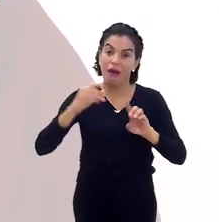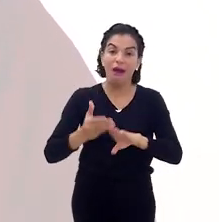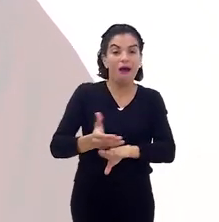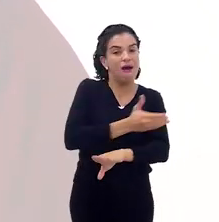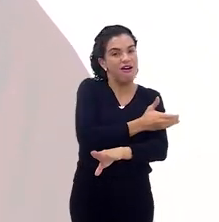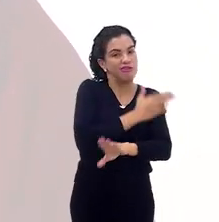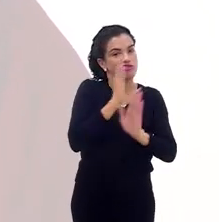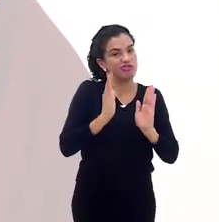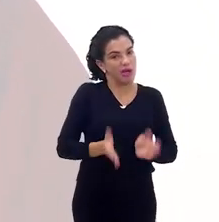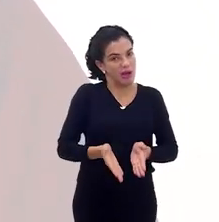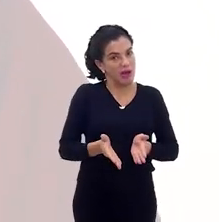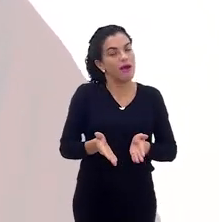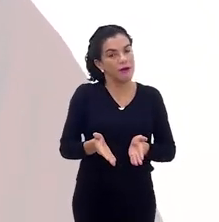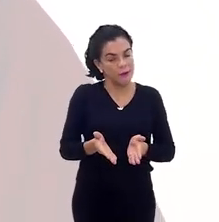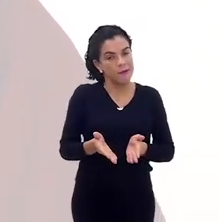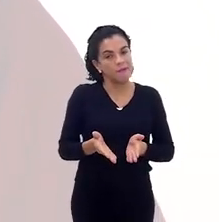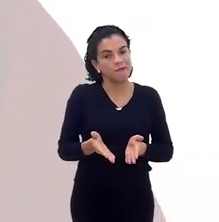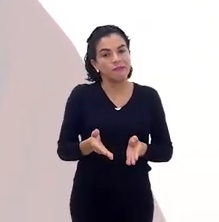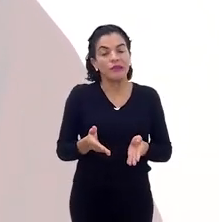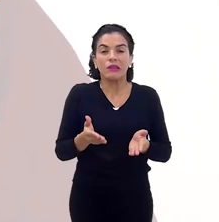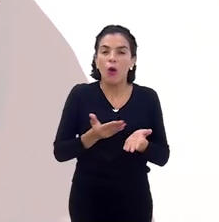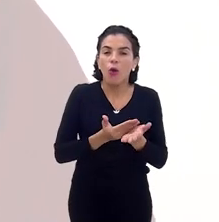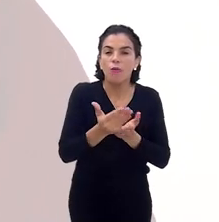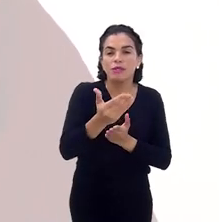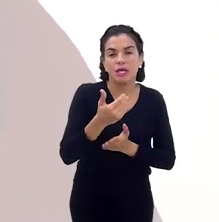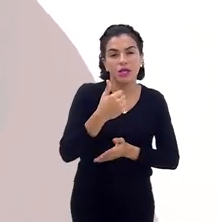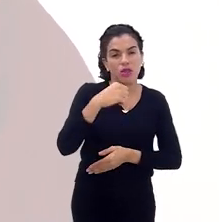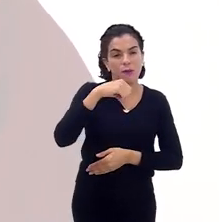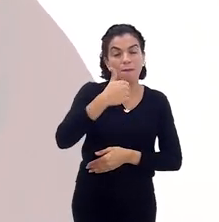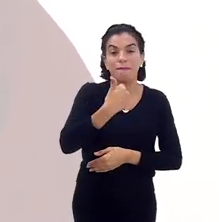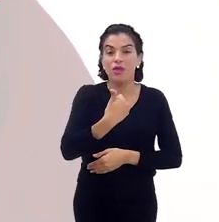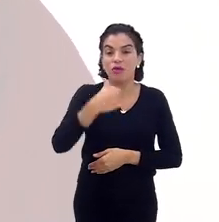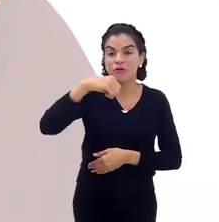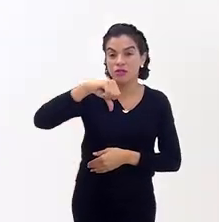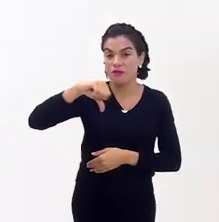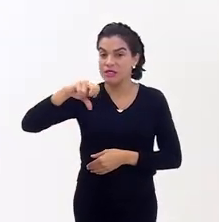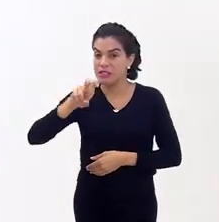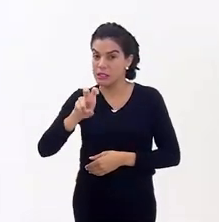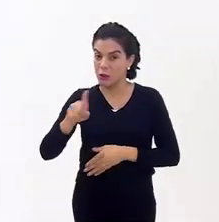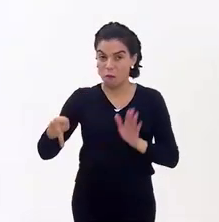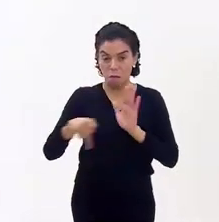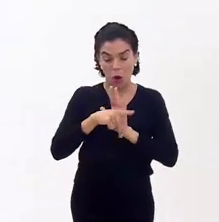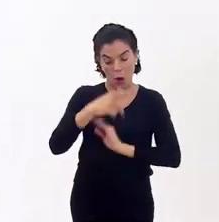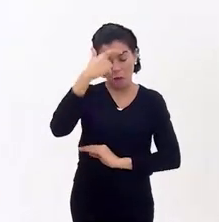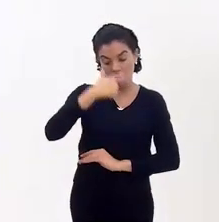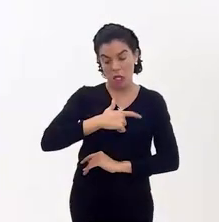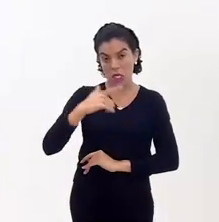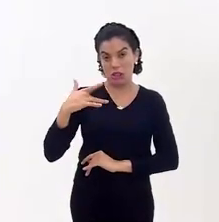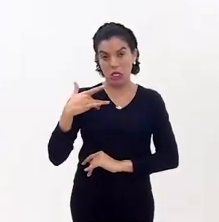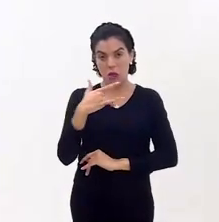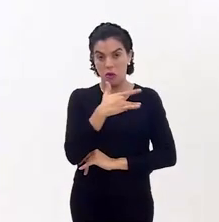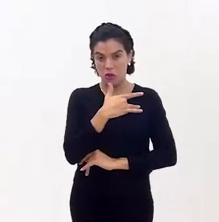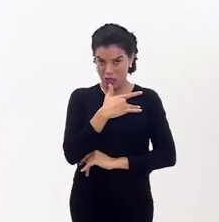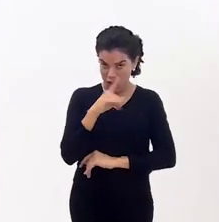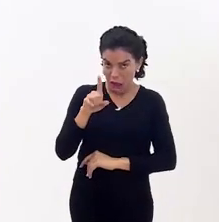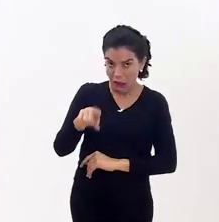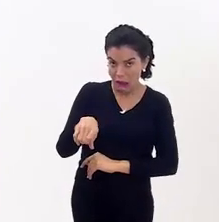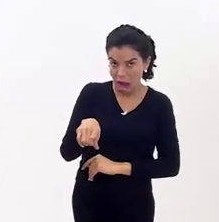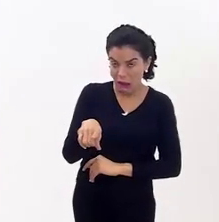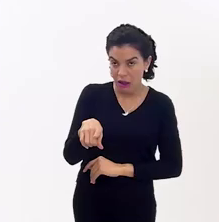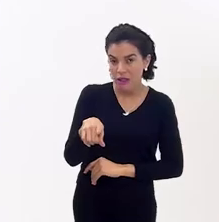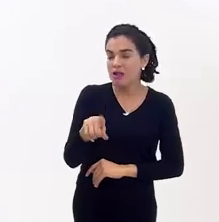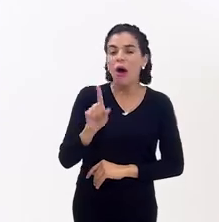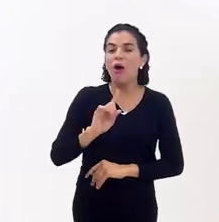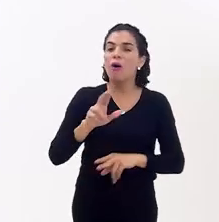antes de eu ser budista, Certo. né? Então, desde 95. questões próprias de saúde, sobrevivência? Não,